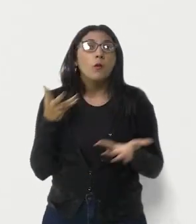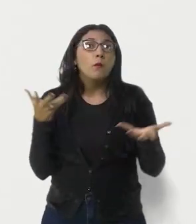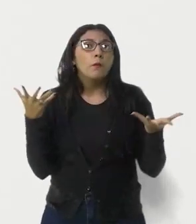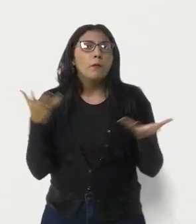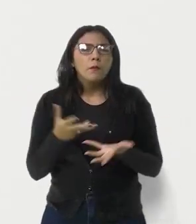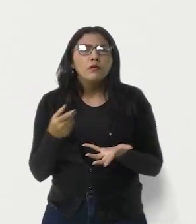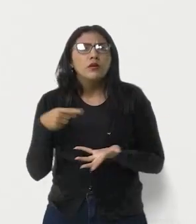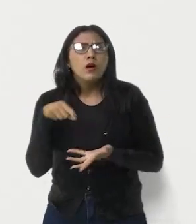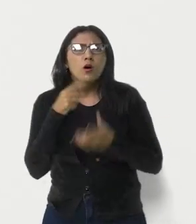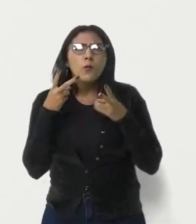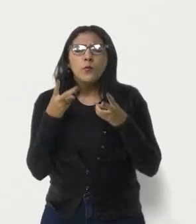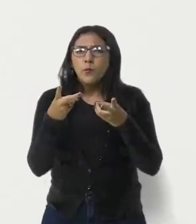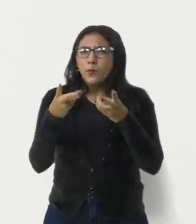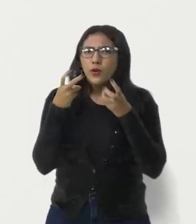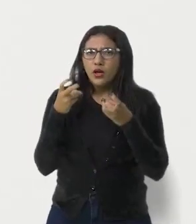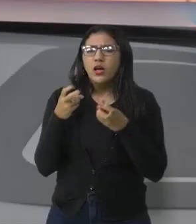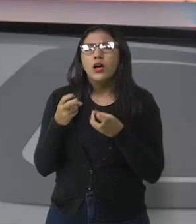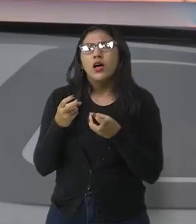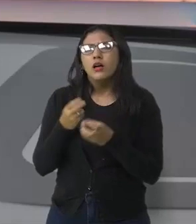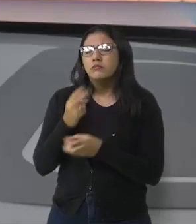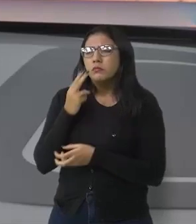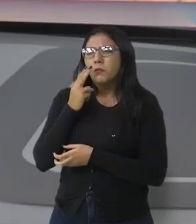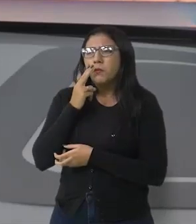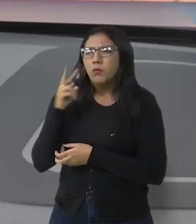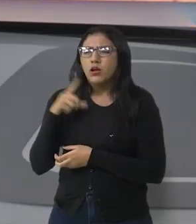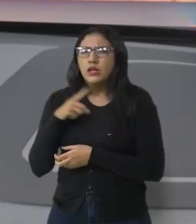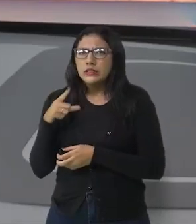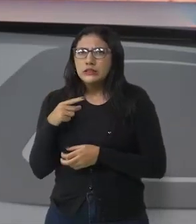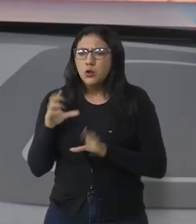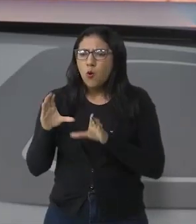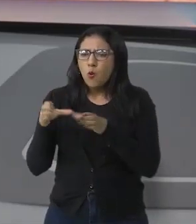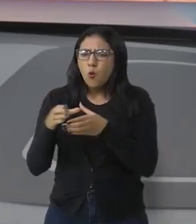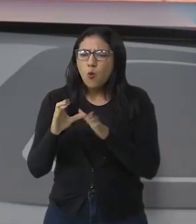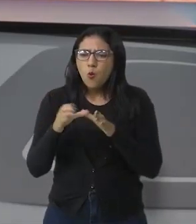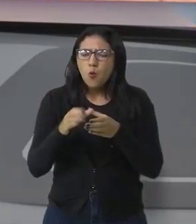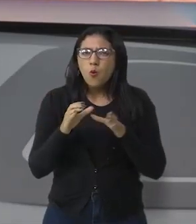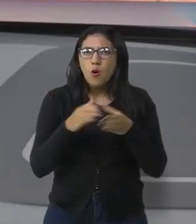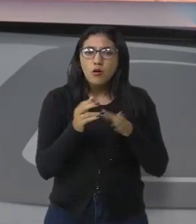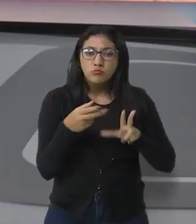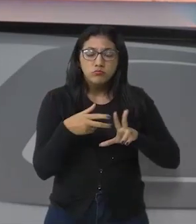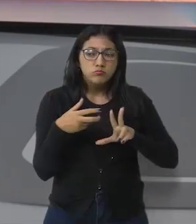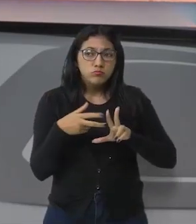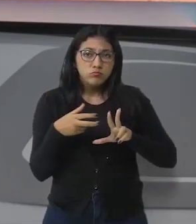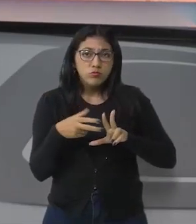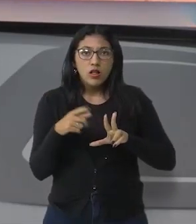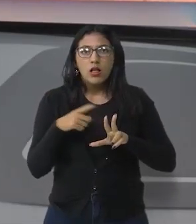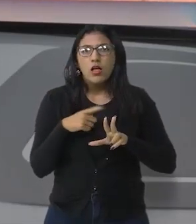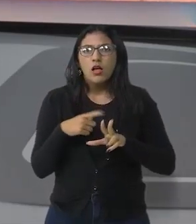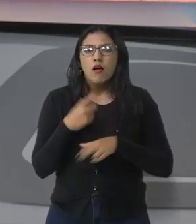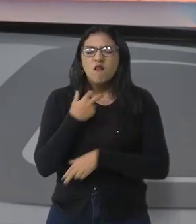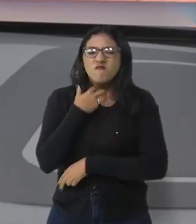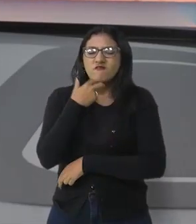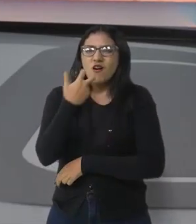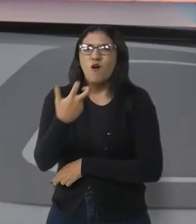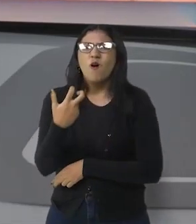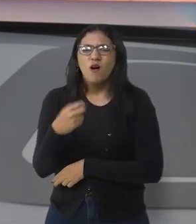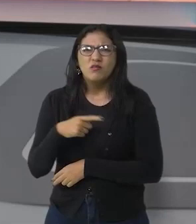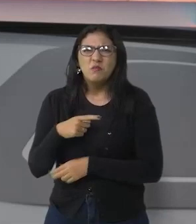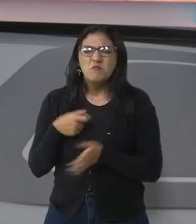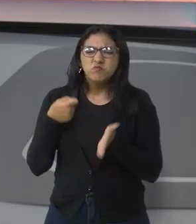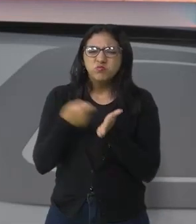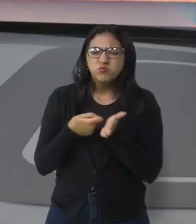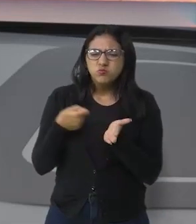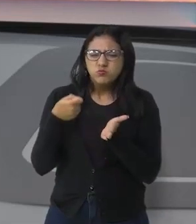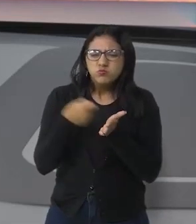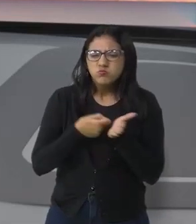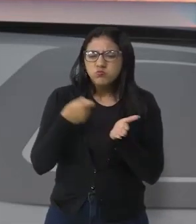que as comunidades indígenas estão buscando ter cada vez mais voz. Então, elas estão lutando cada